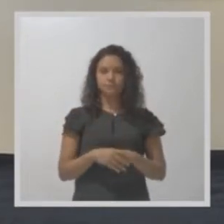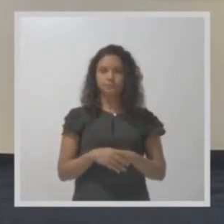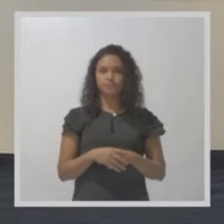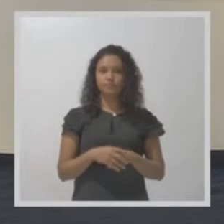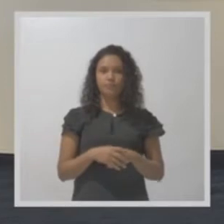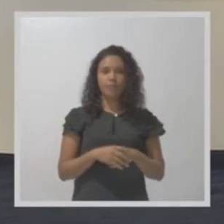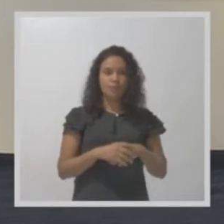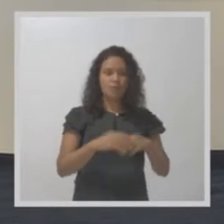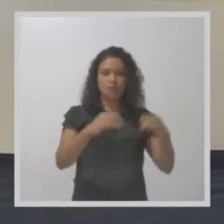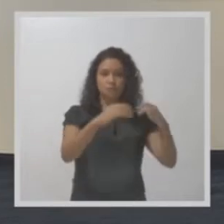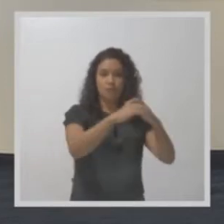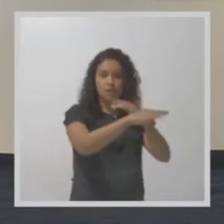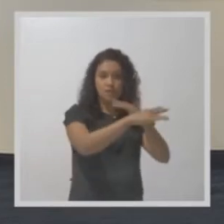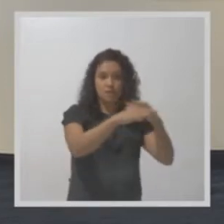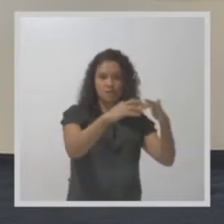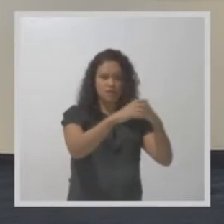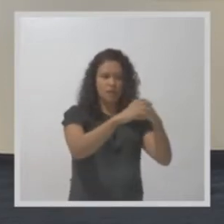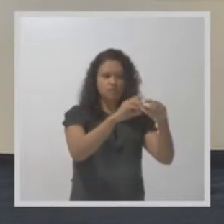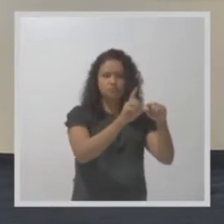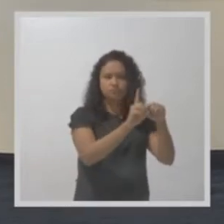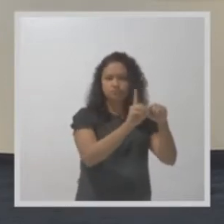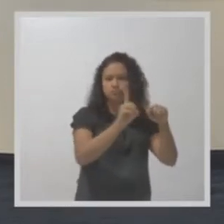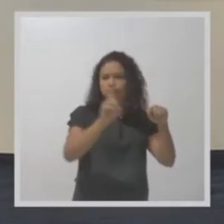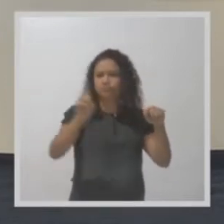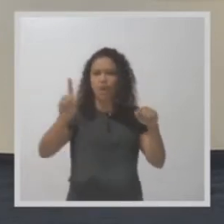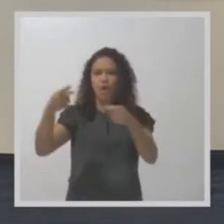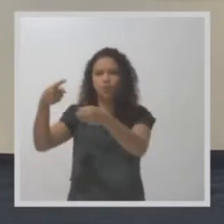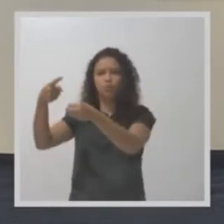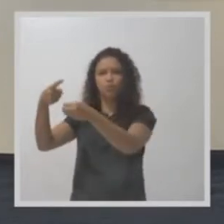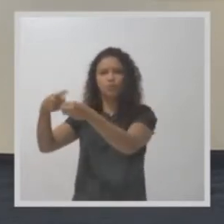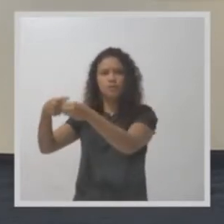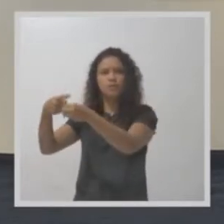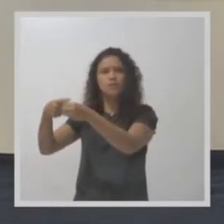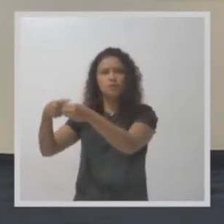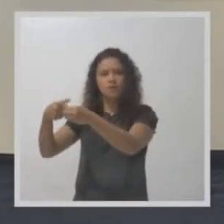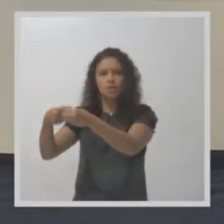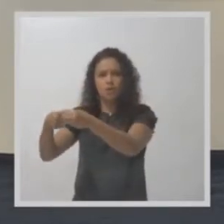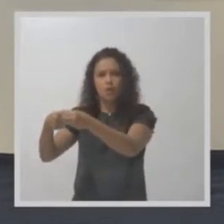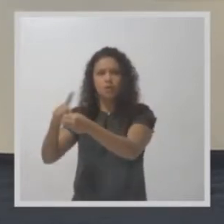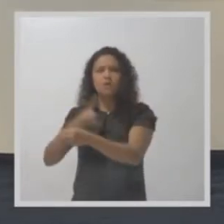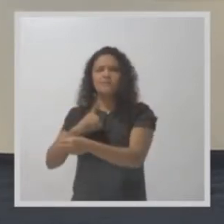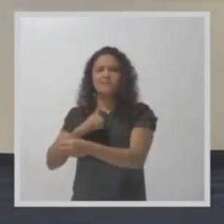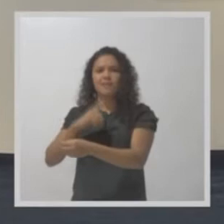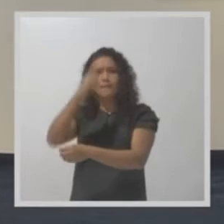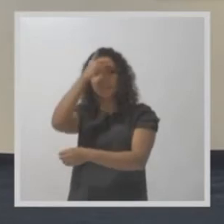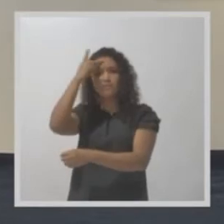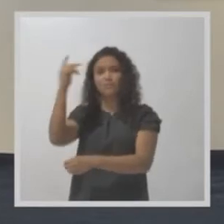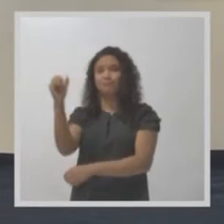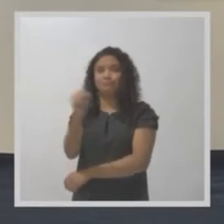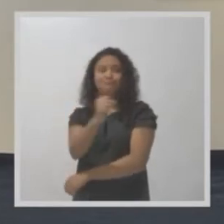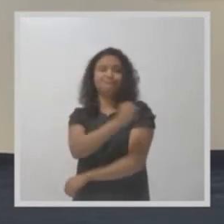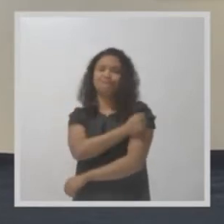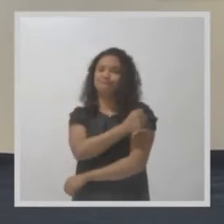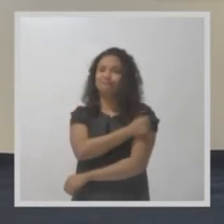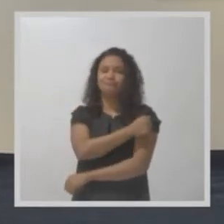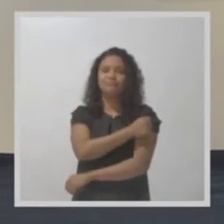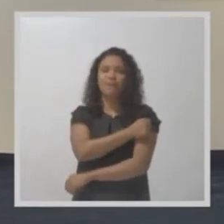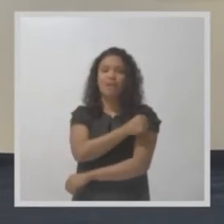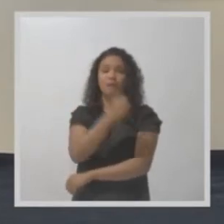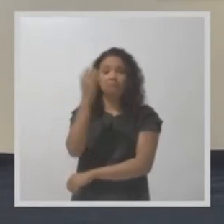ou faladas por pessoas analfabetas, ou de baixa escolaridade, ou por pessoas de baixa renda, são